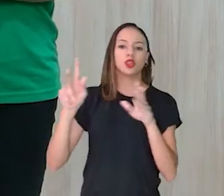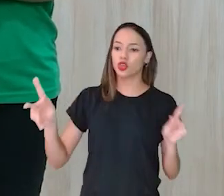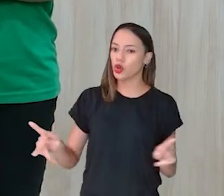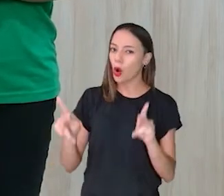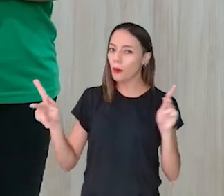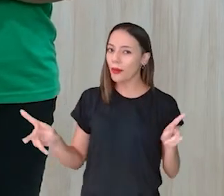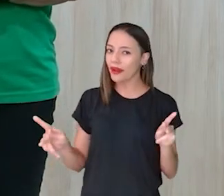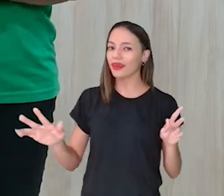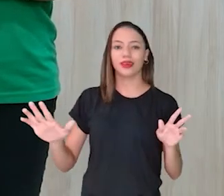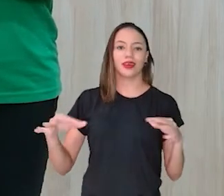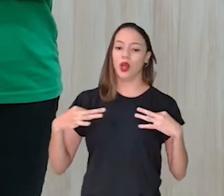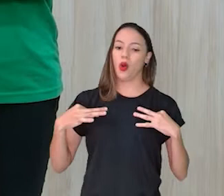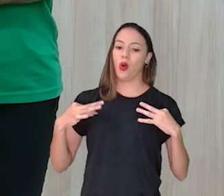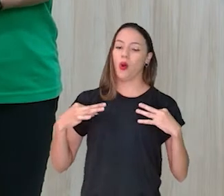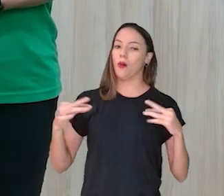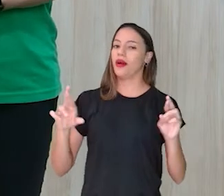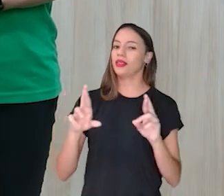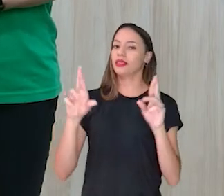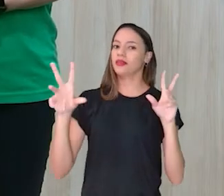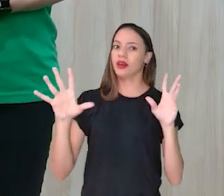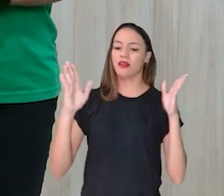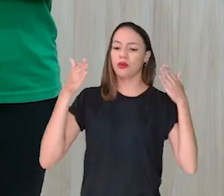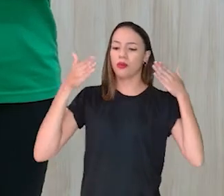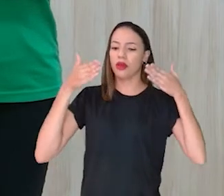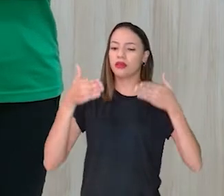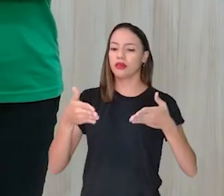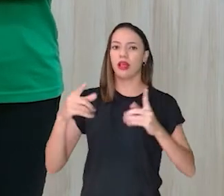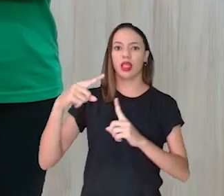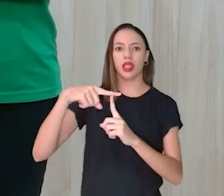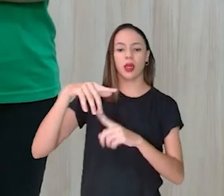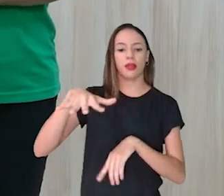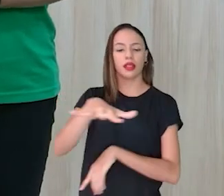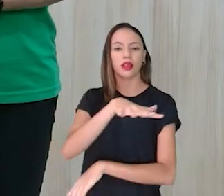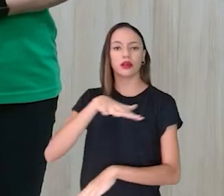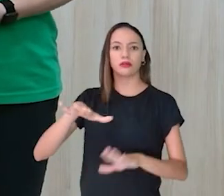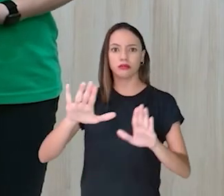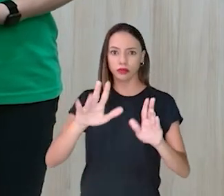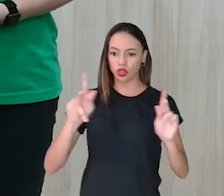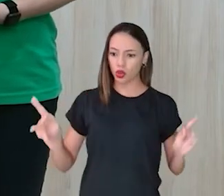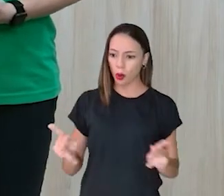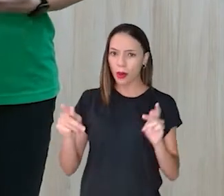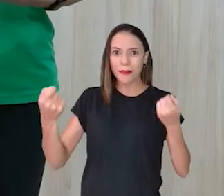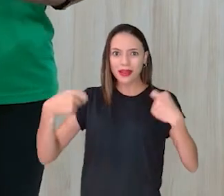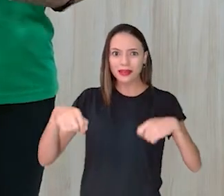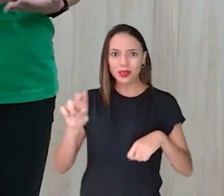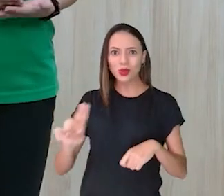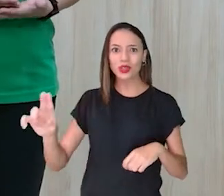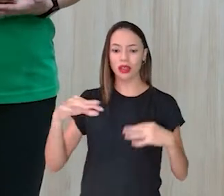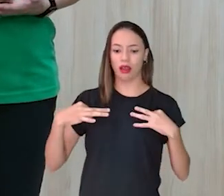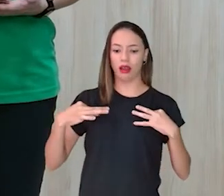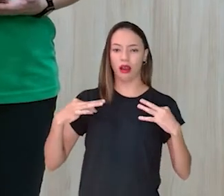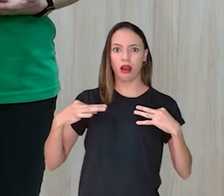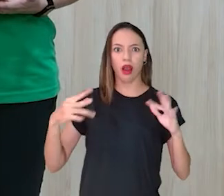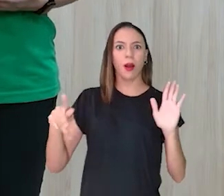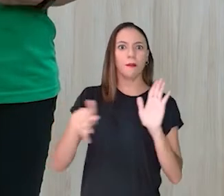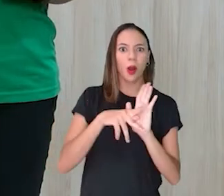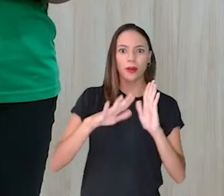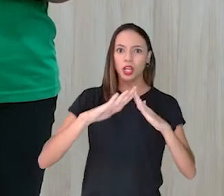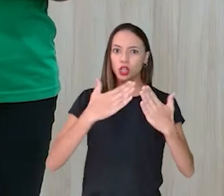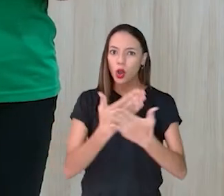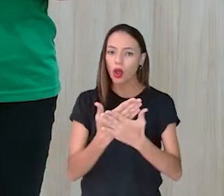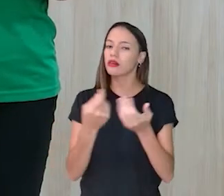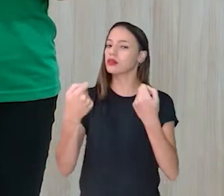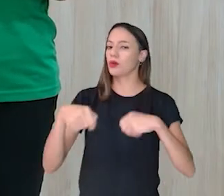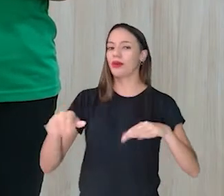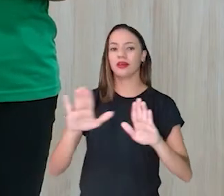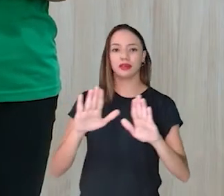não. Nós temos uma roupa específica. Para o shopping eu não preciso ir com a farda, para a escola eu preciso. São